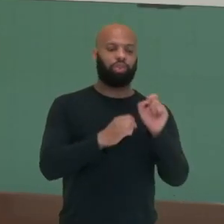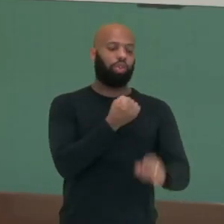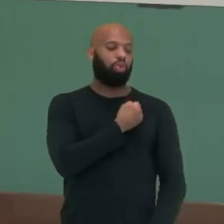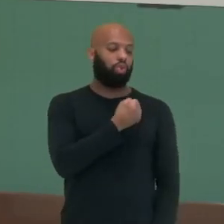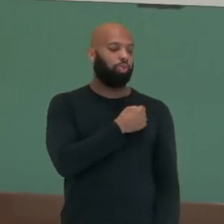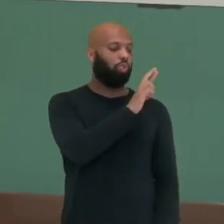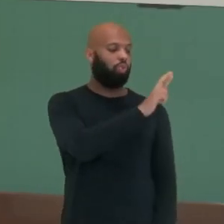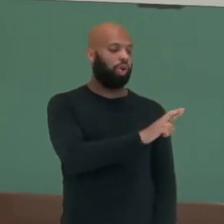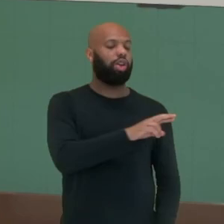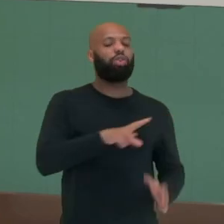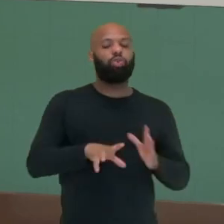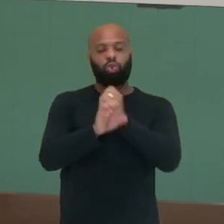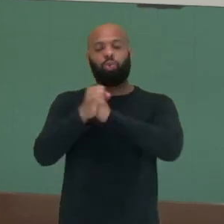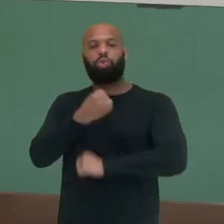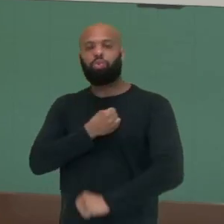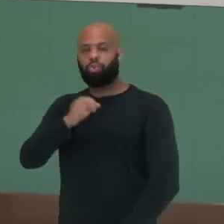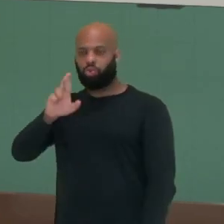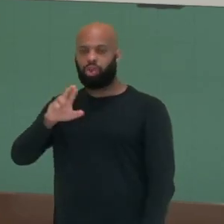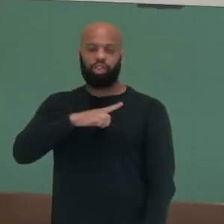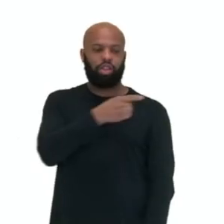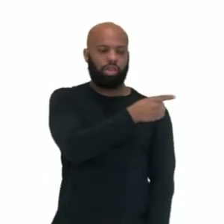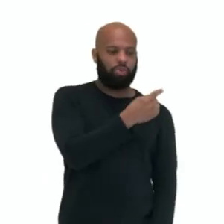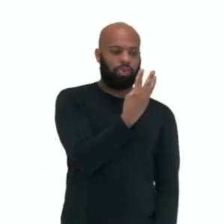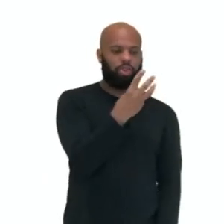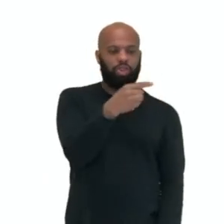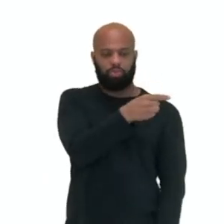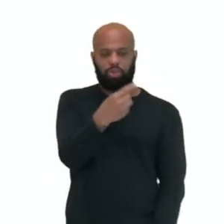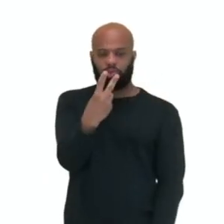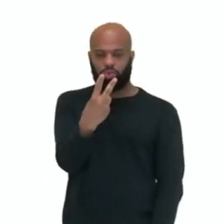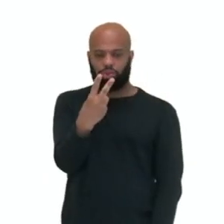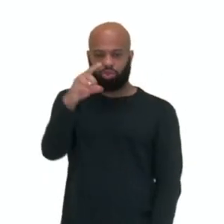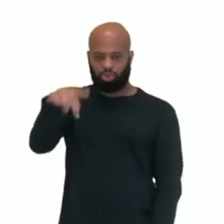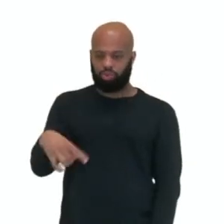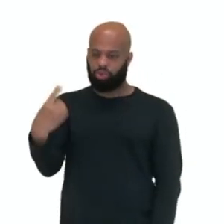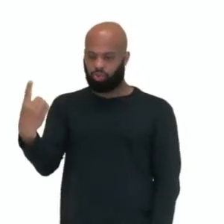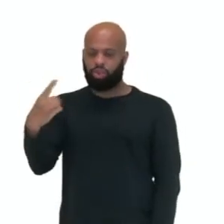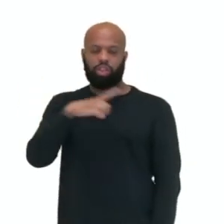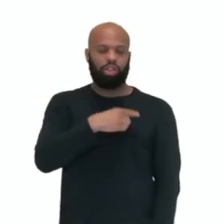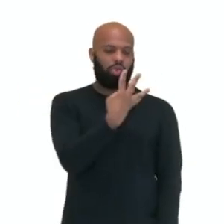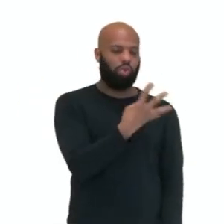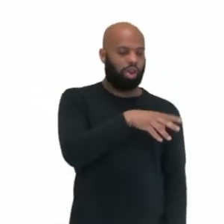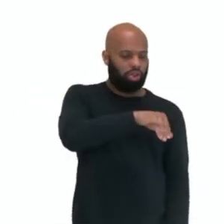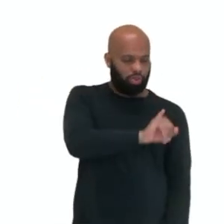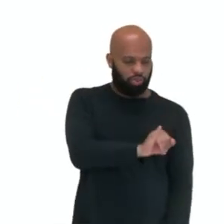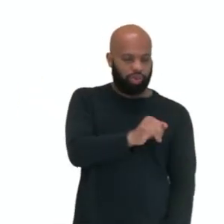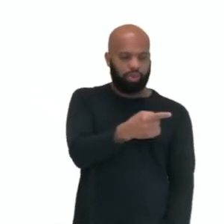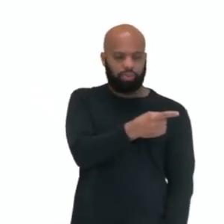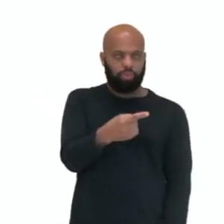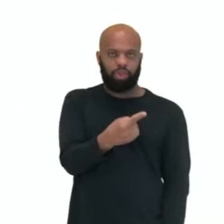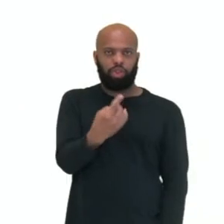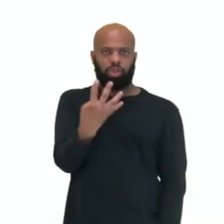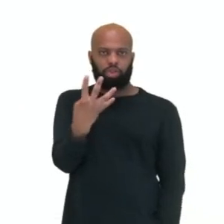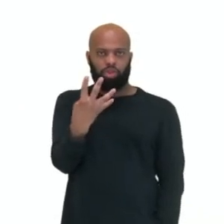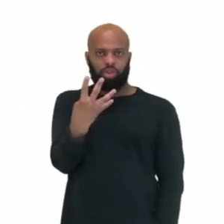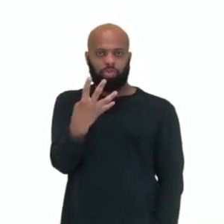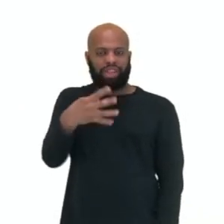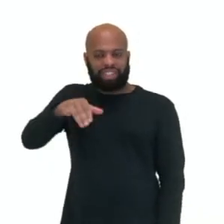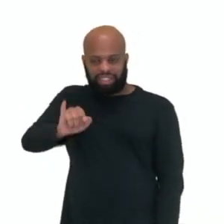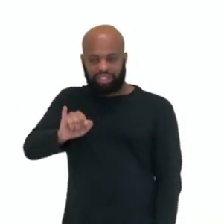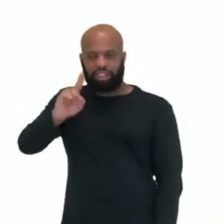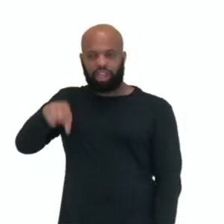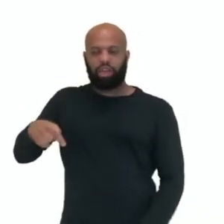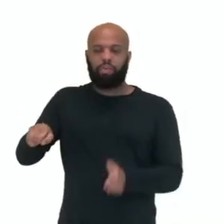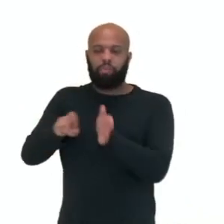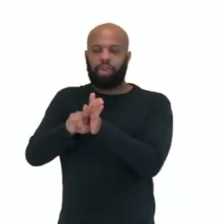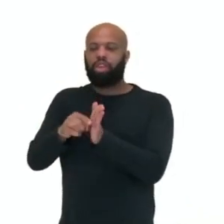a parte real, menos 3 menos 2, 1. 4i menos 4i mais i,